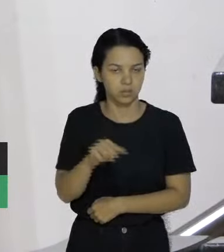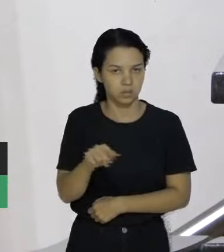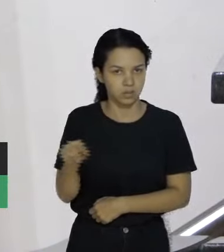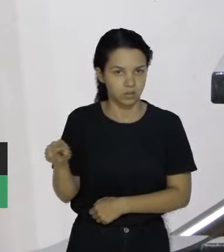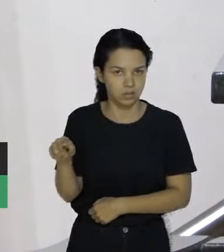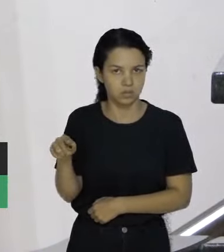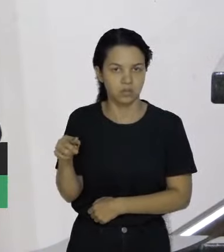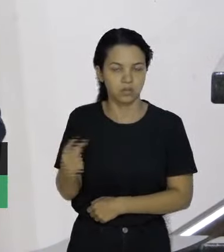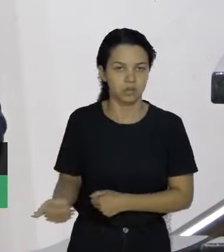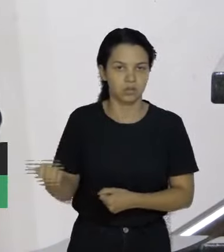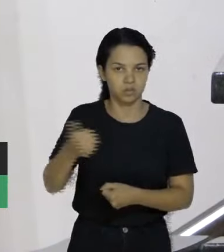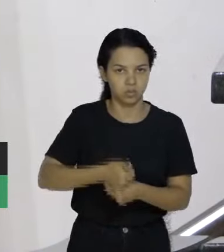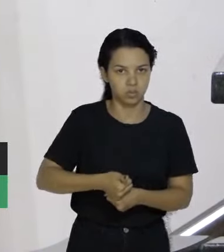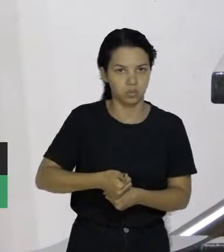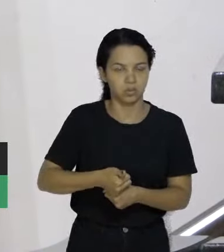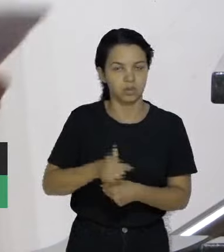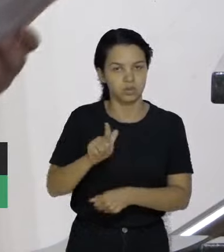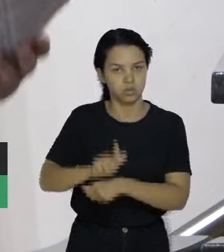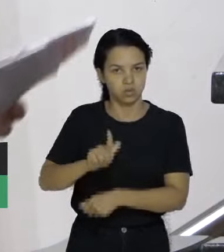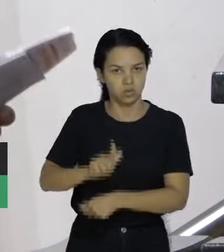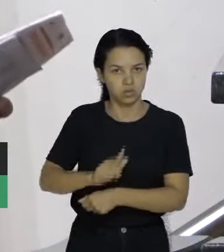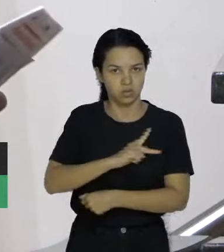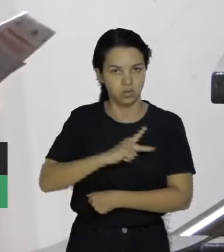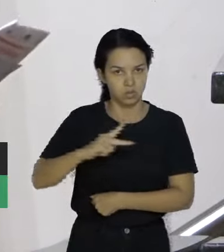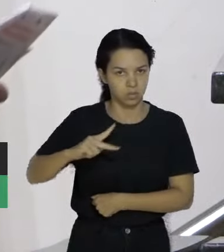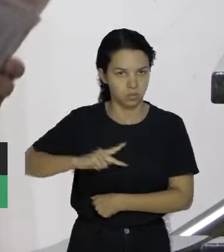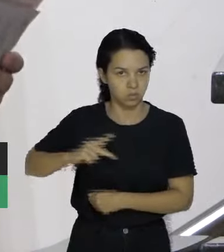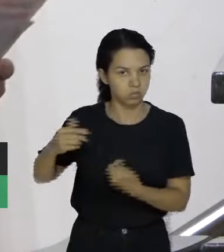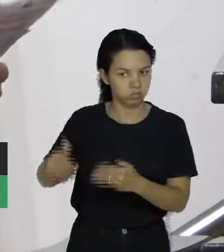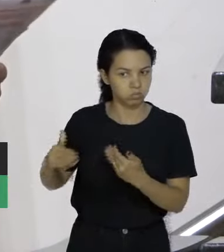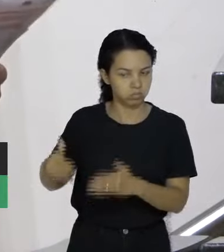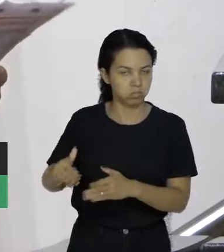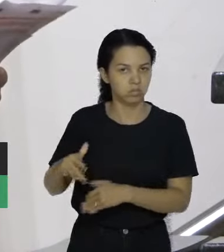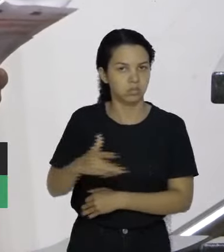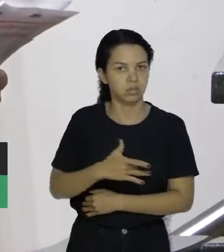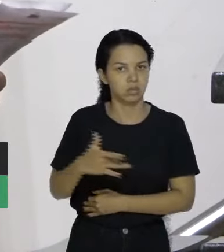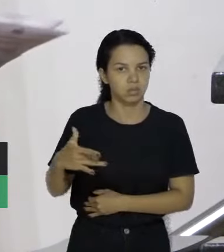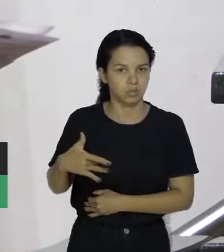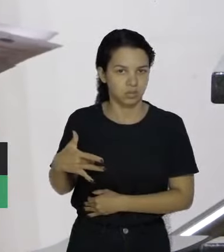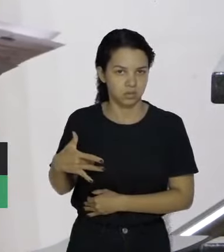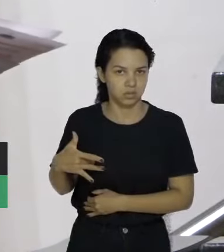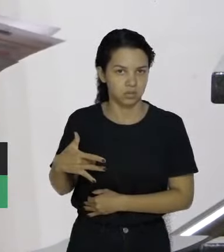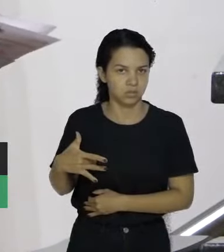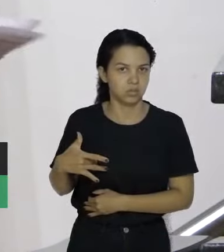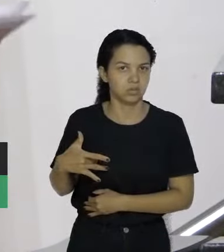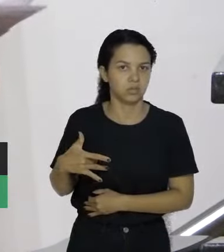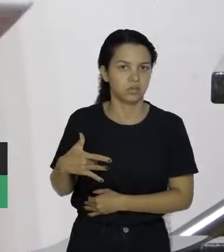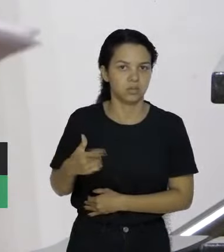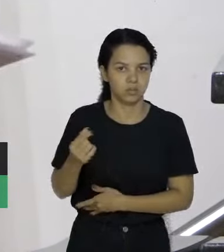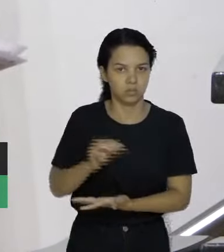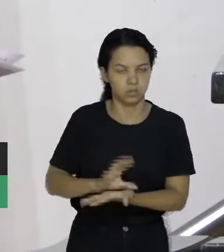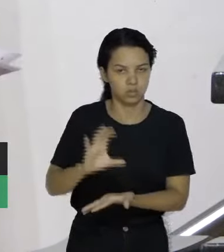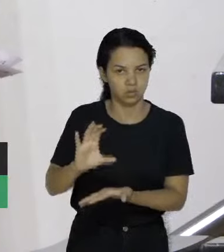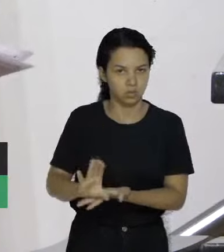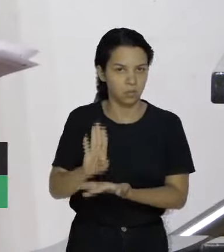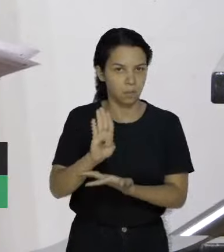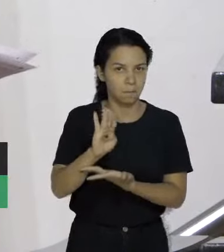assumem o mandato de gestão pública e deixam dessa maneira na saúde investimentos milionários